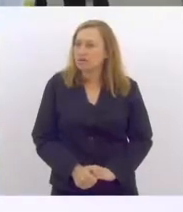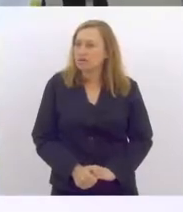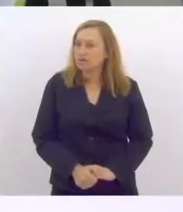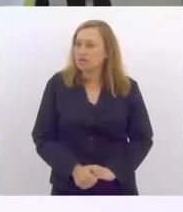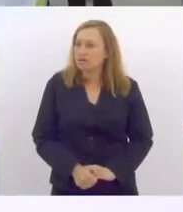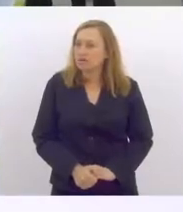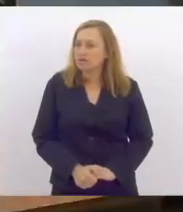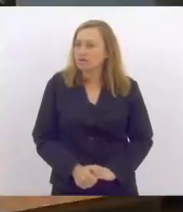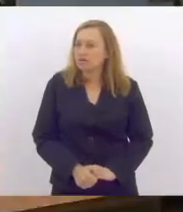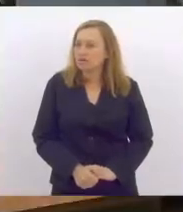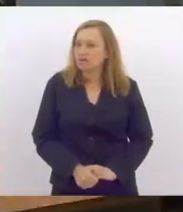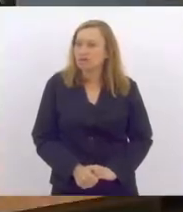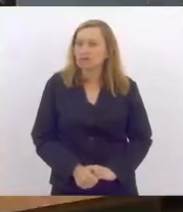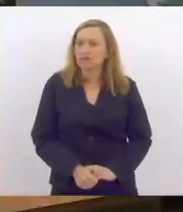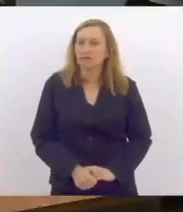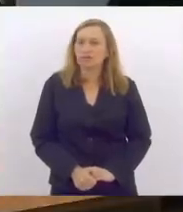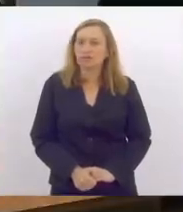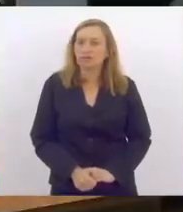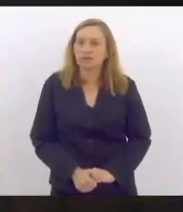Então,